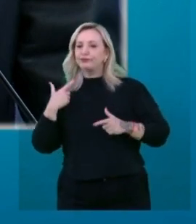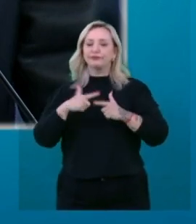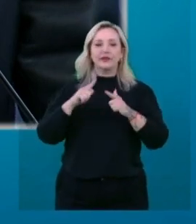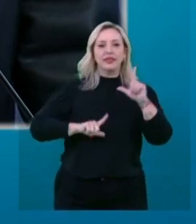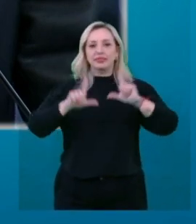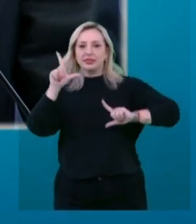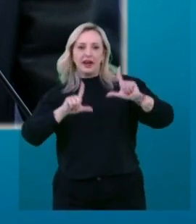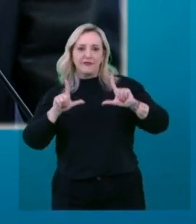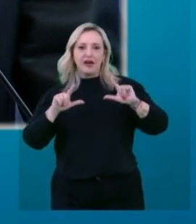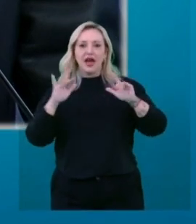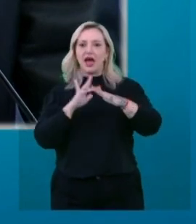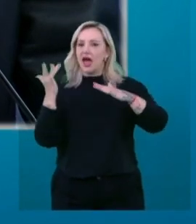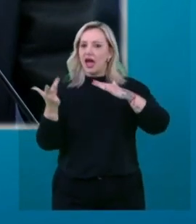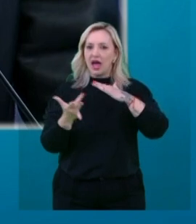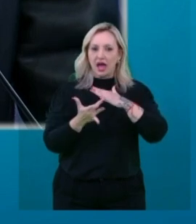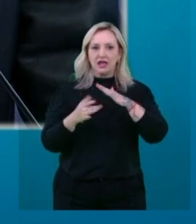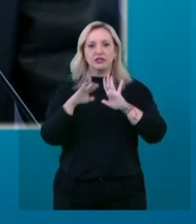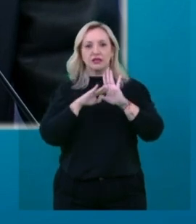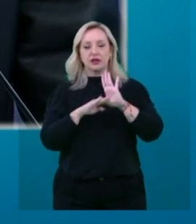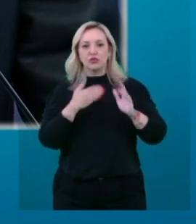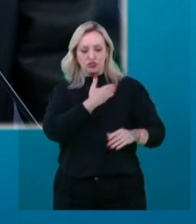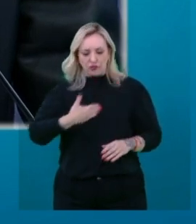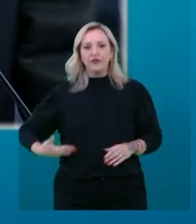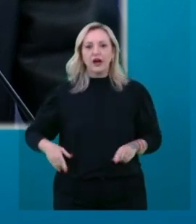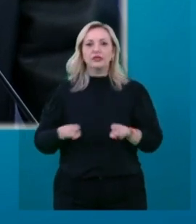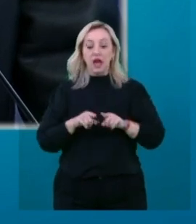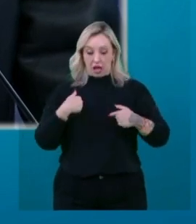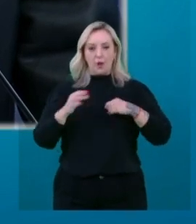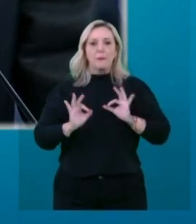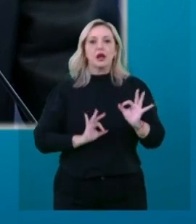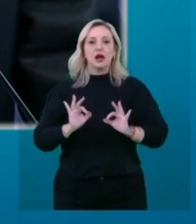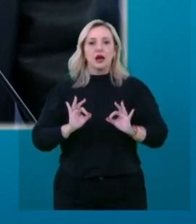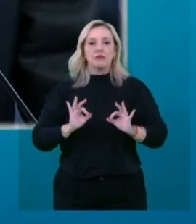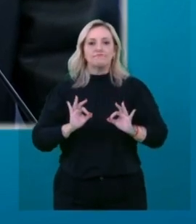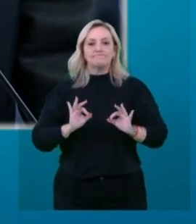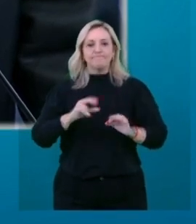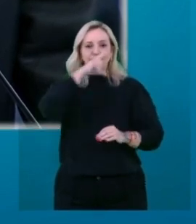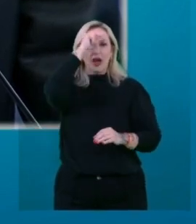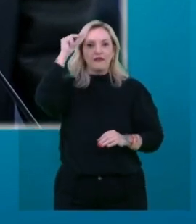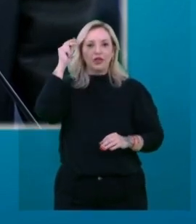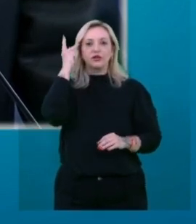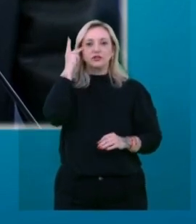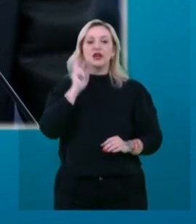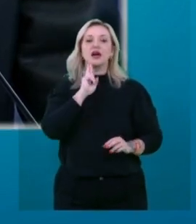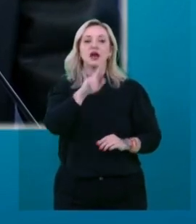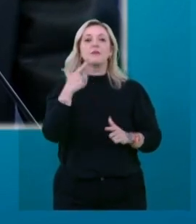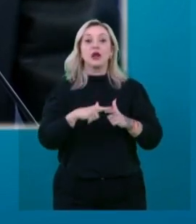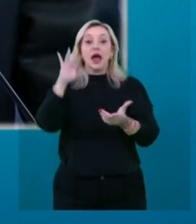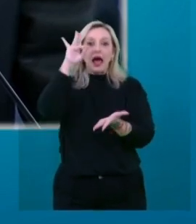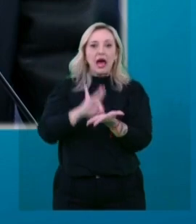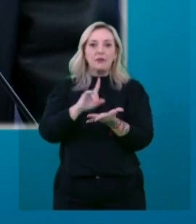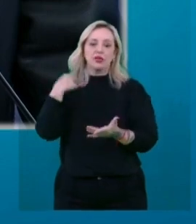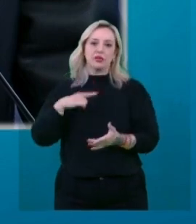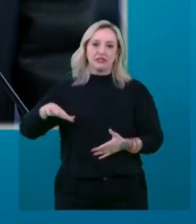TV nas nossas redes e no nosso programa de governo eu me preparei para governar São Paulo e para responder os problemas reais